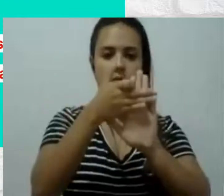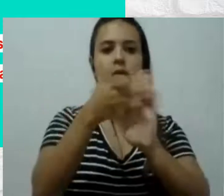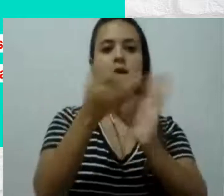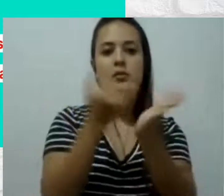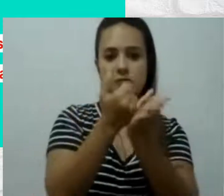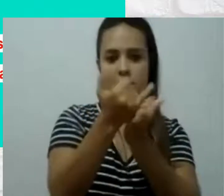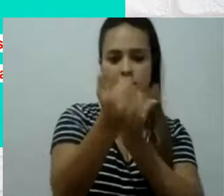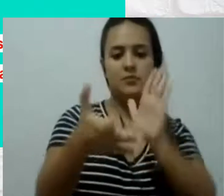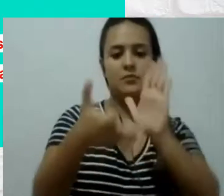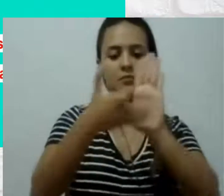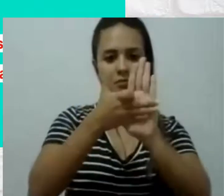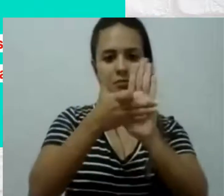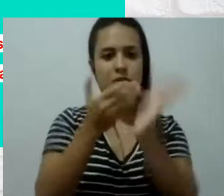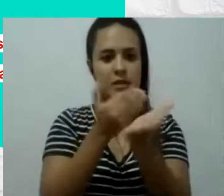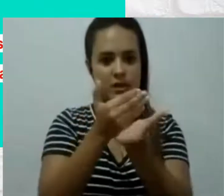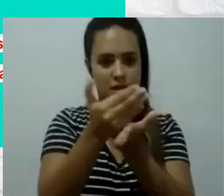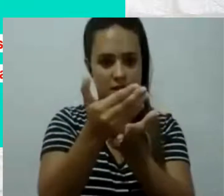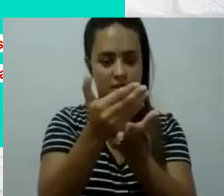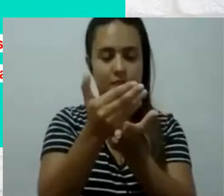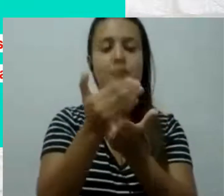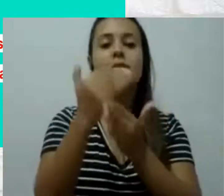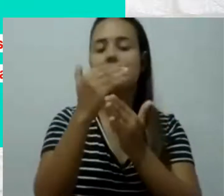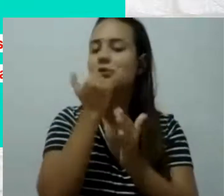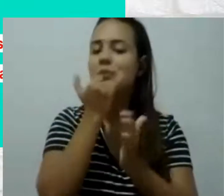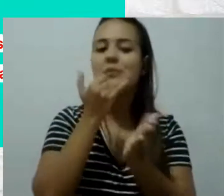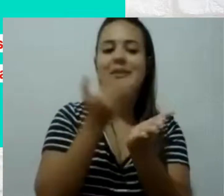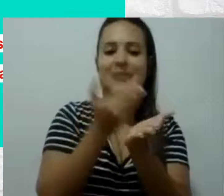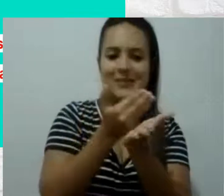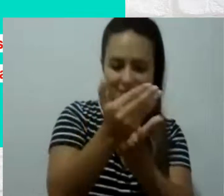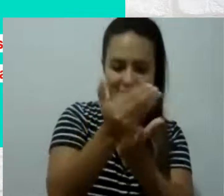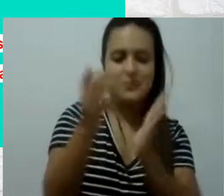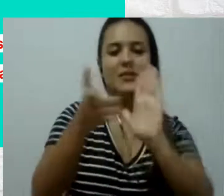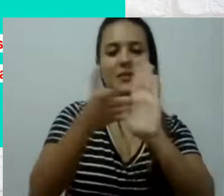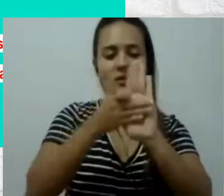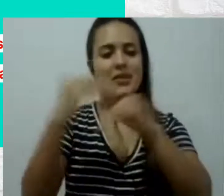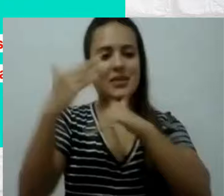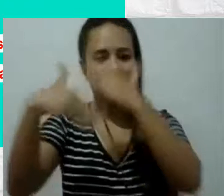para o desenvolvimento, um para a introdução e um para a conclusão.